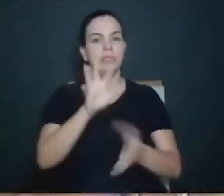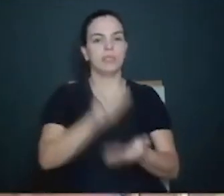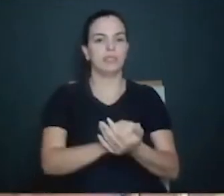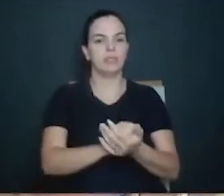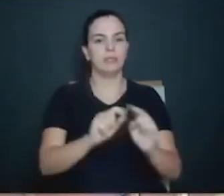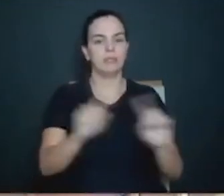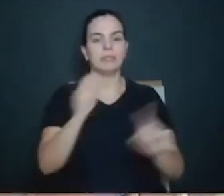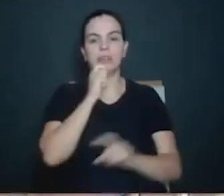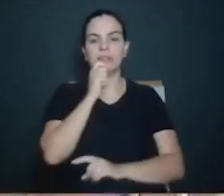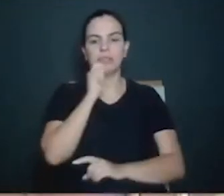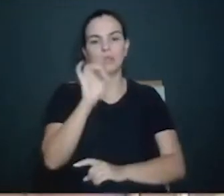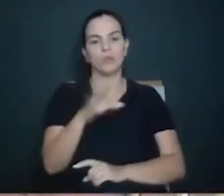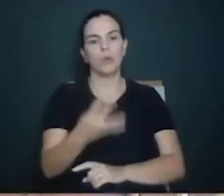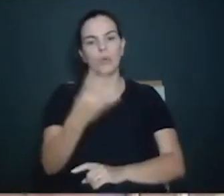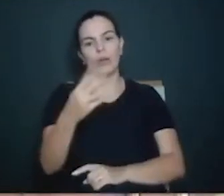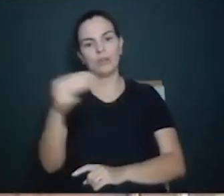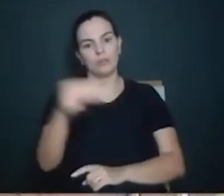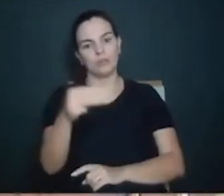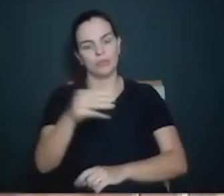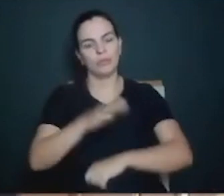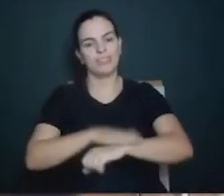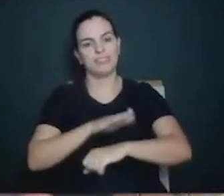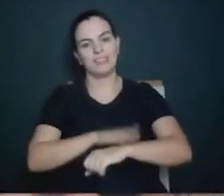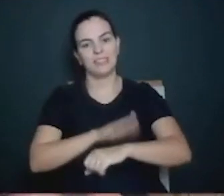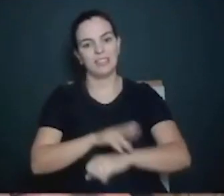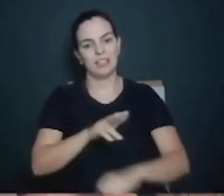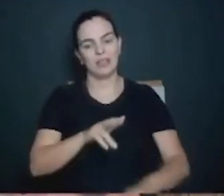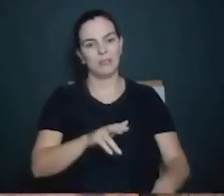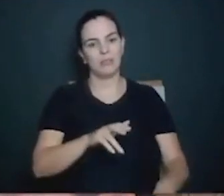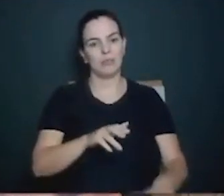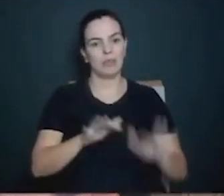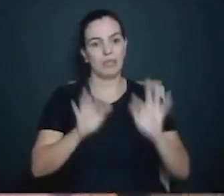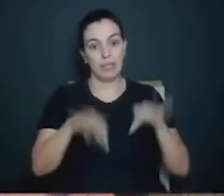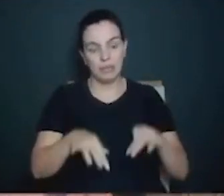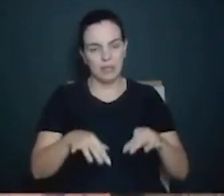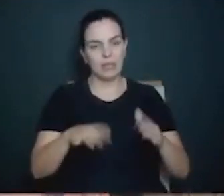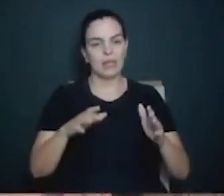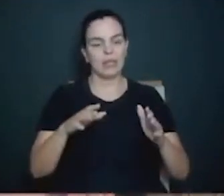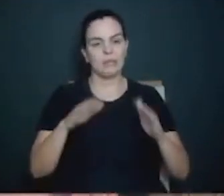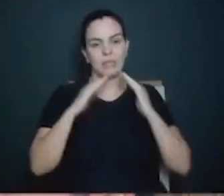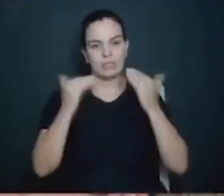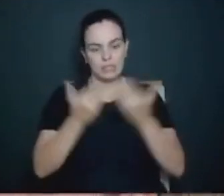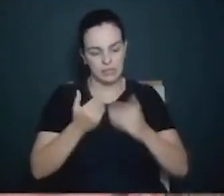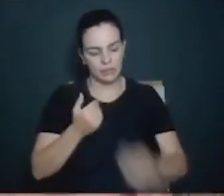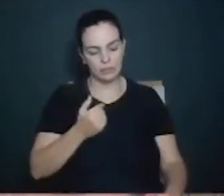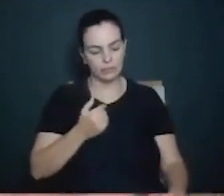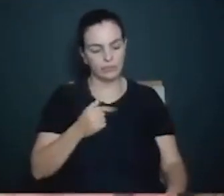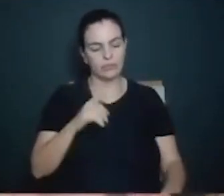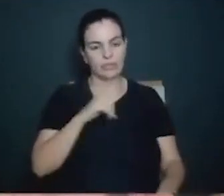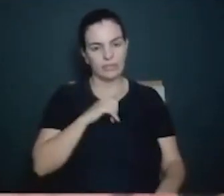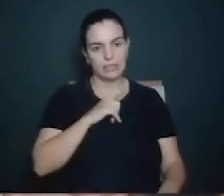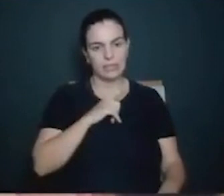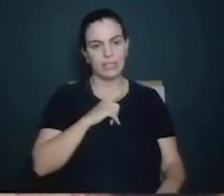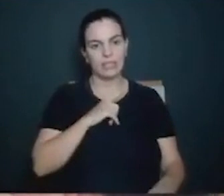4 minutos de tempo regimental para o encerramento da sessão. Temos, portanto, então, o